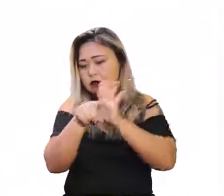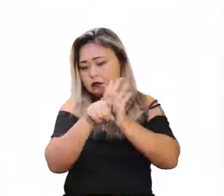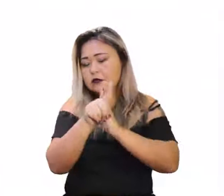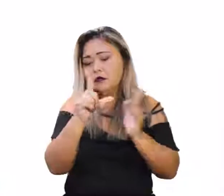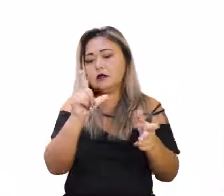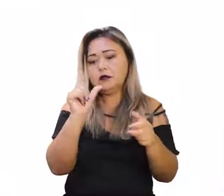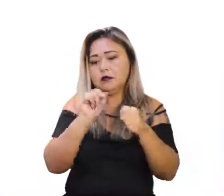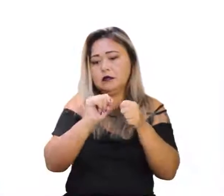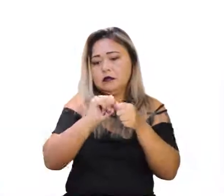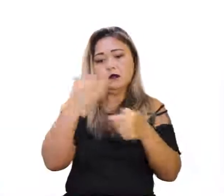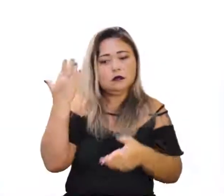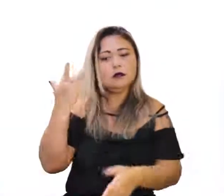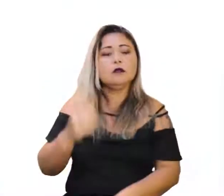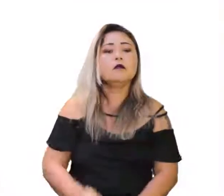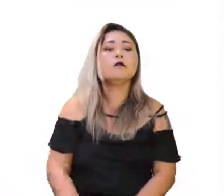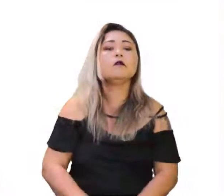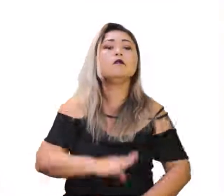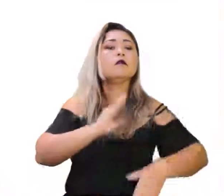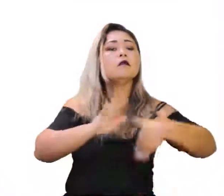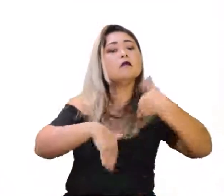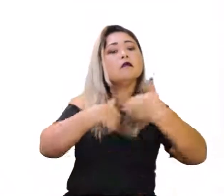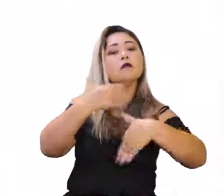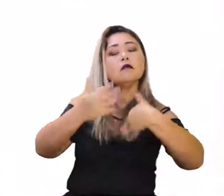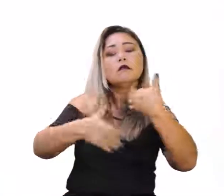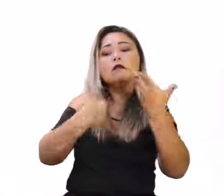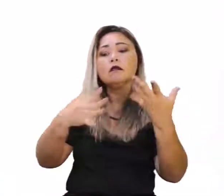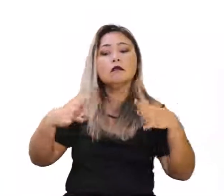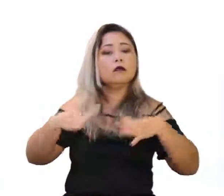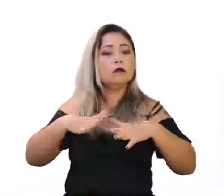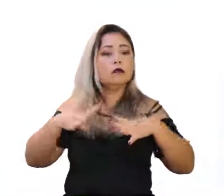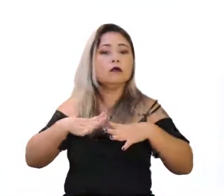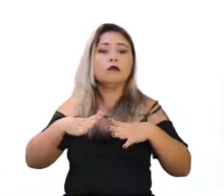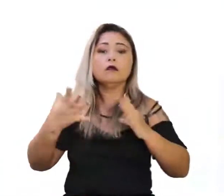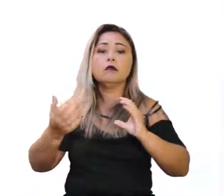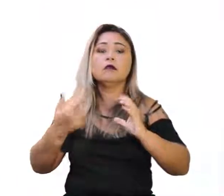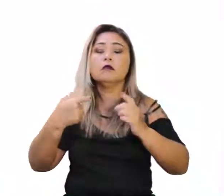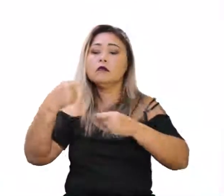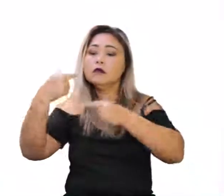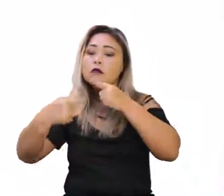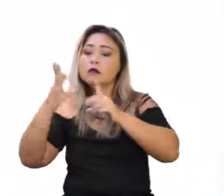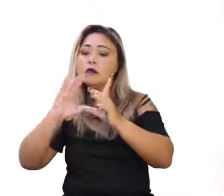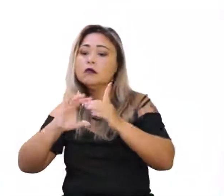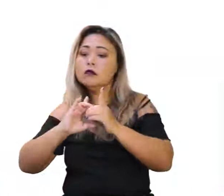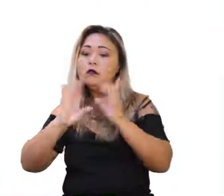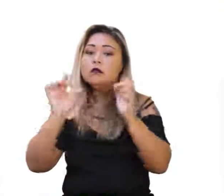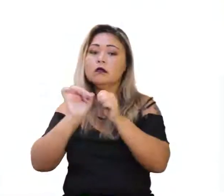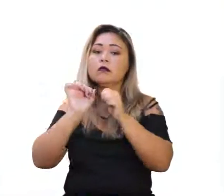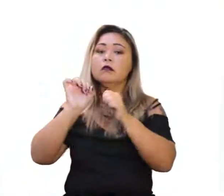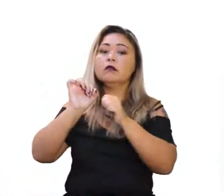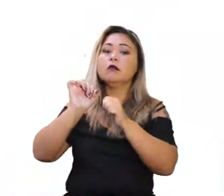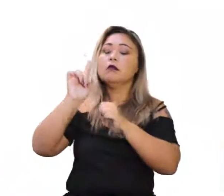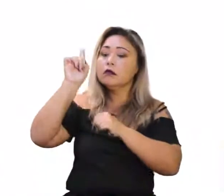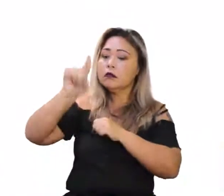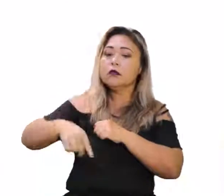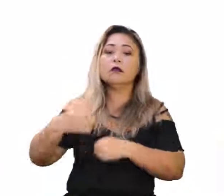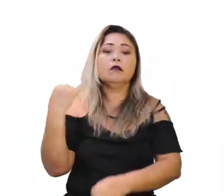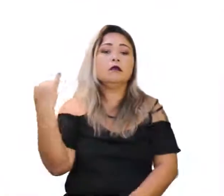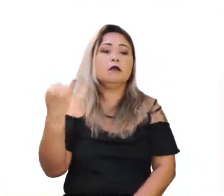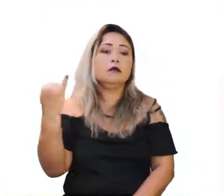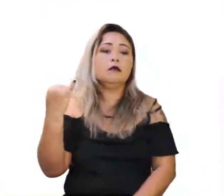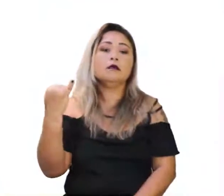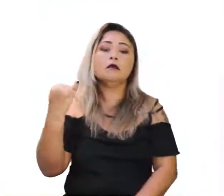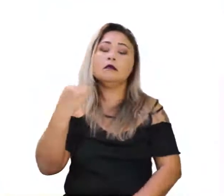vamos dar sequência. O desenvolvimento e crescimento da cidade, os aspectos políticos e democráticos